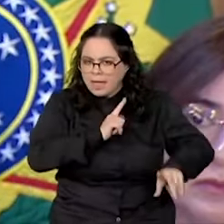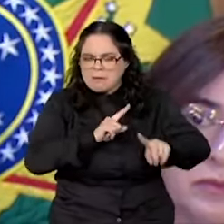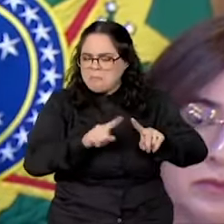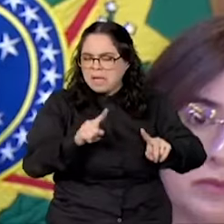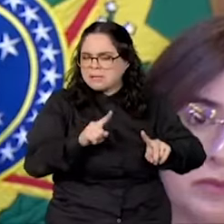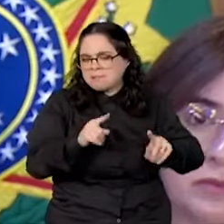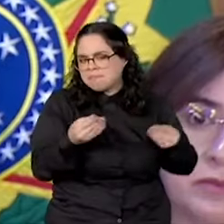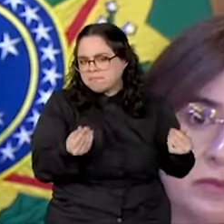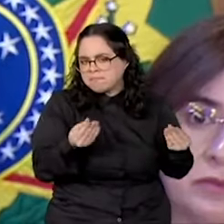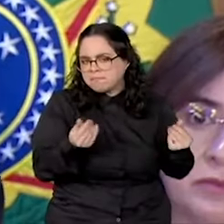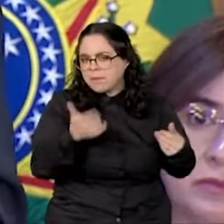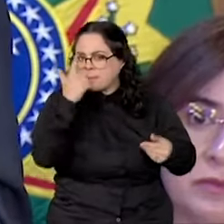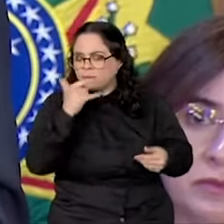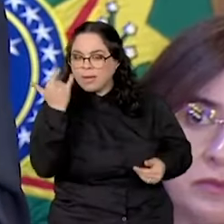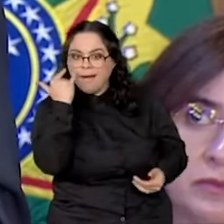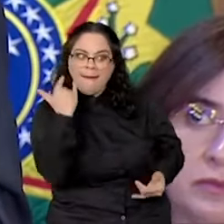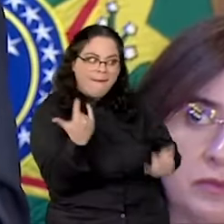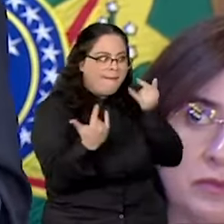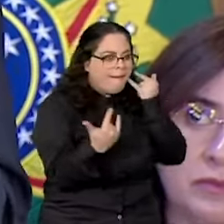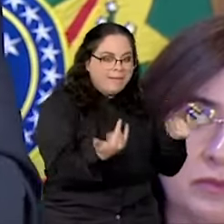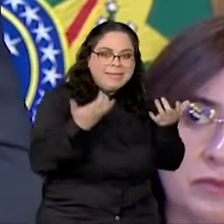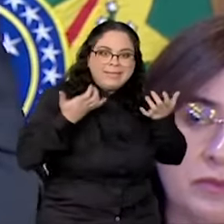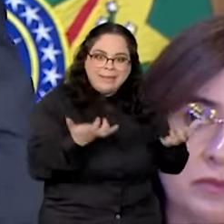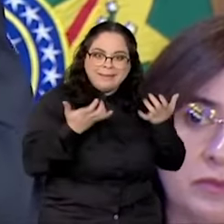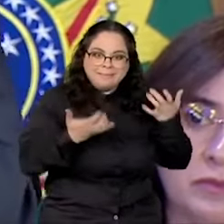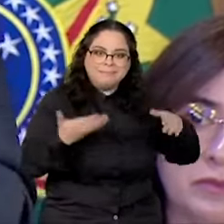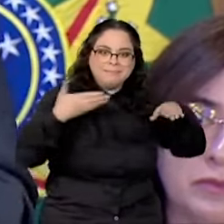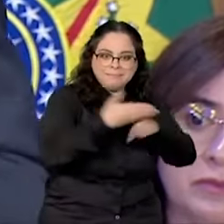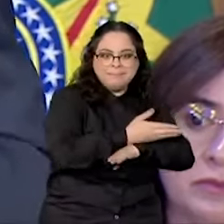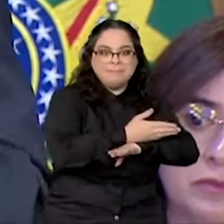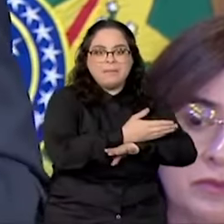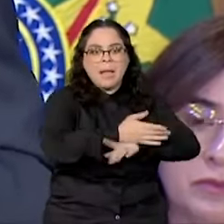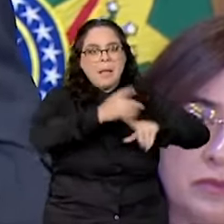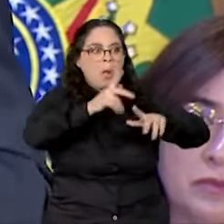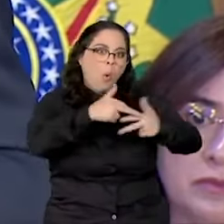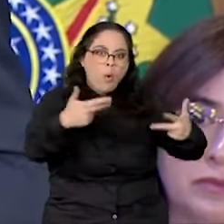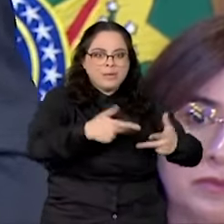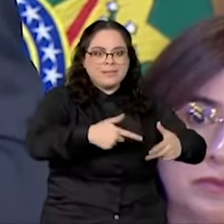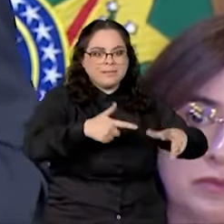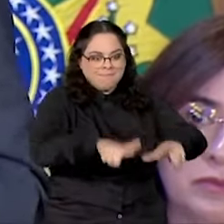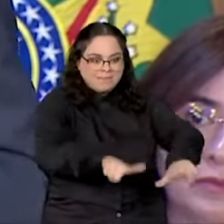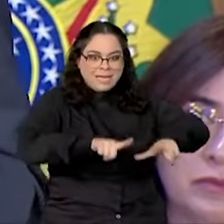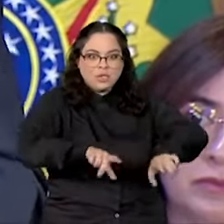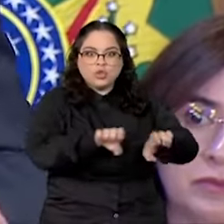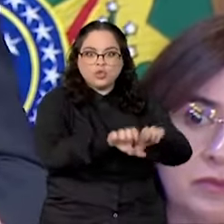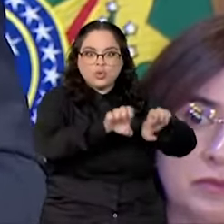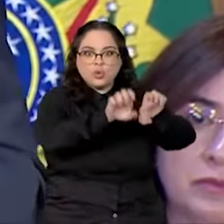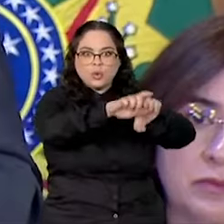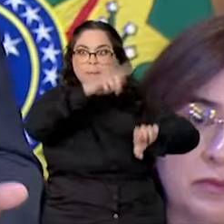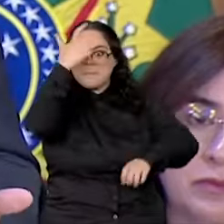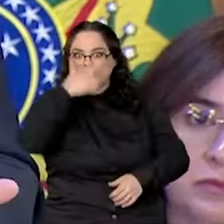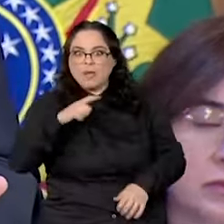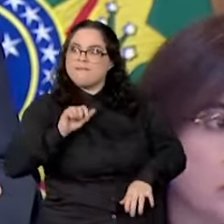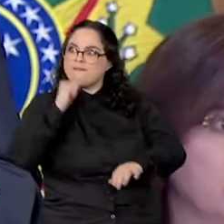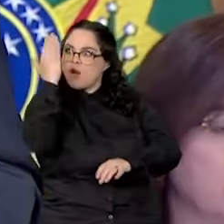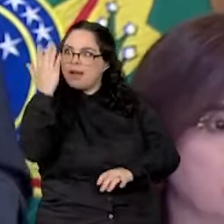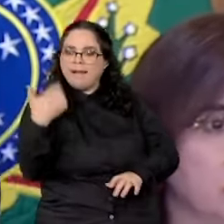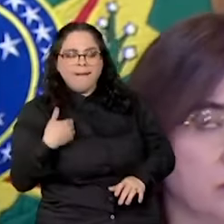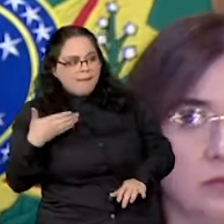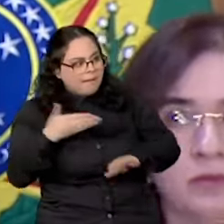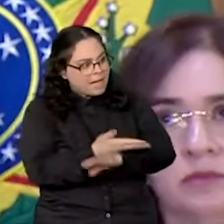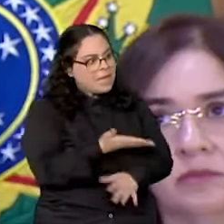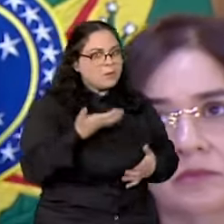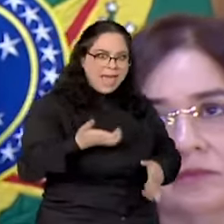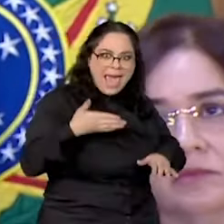tiver atrativos com condições adequadas para que as pessoas queiram viajar e fazer turismo.